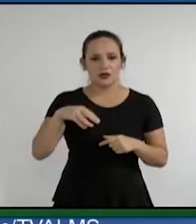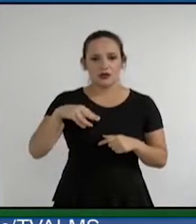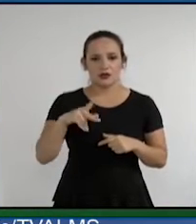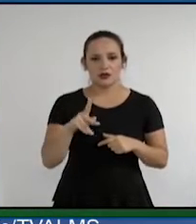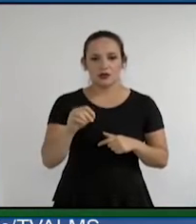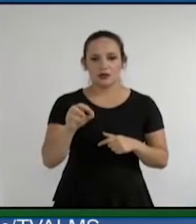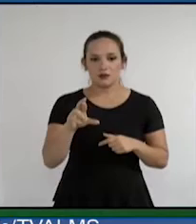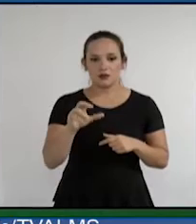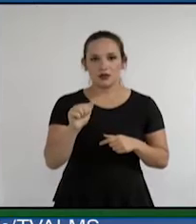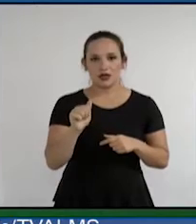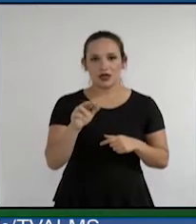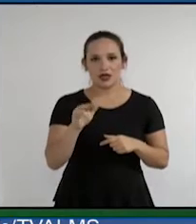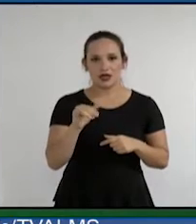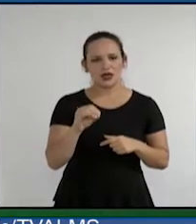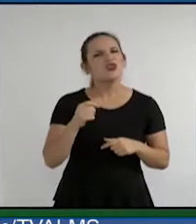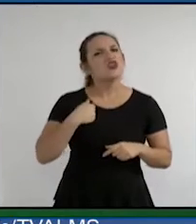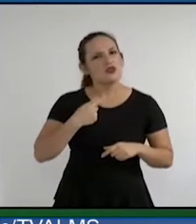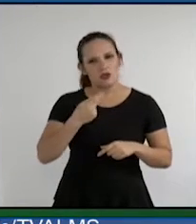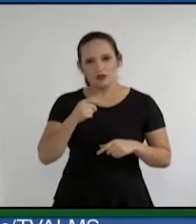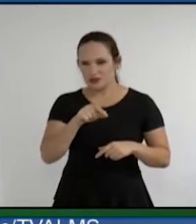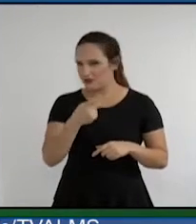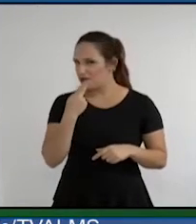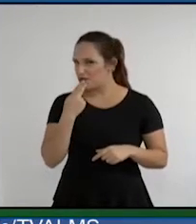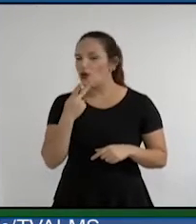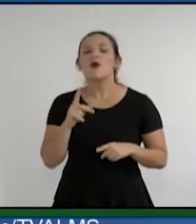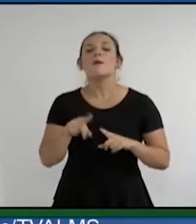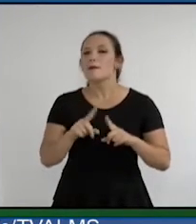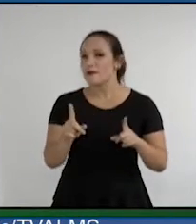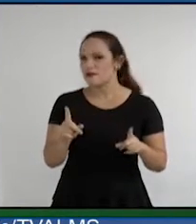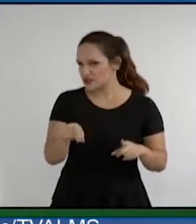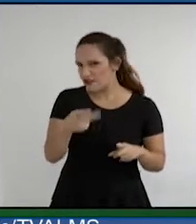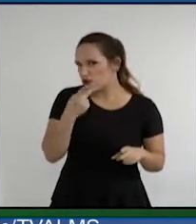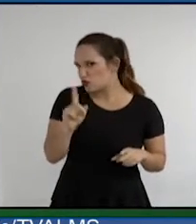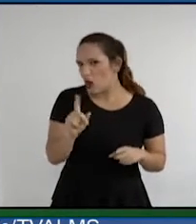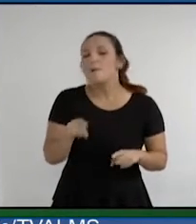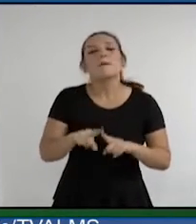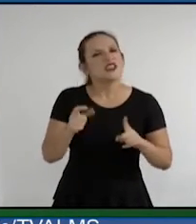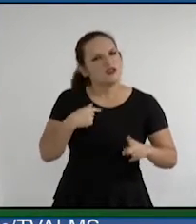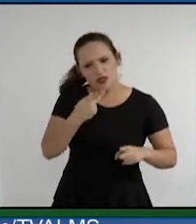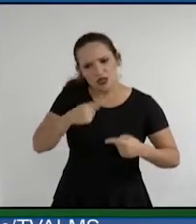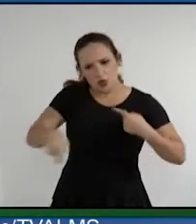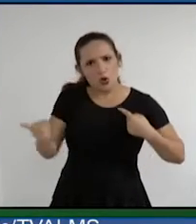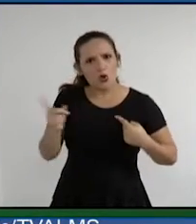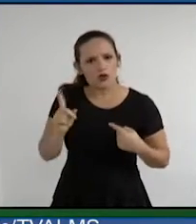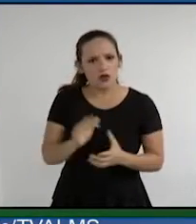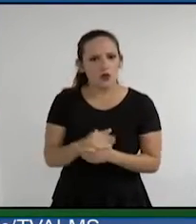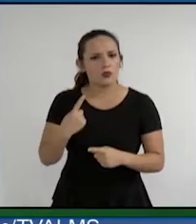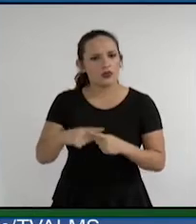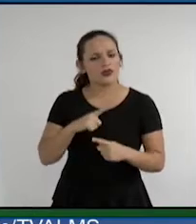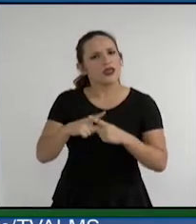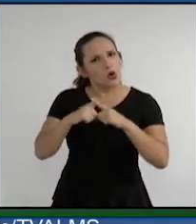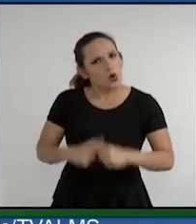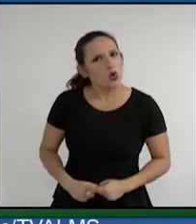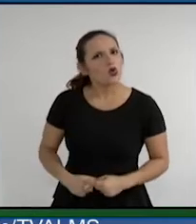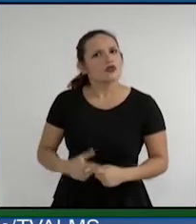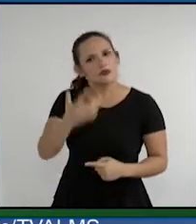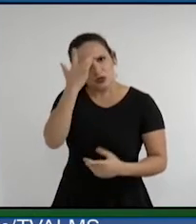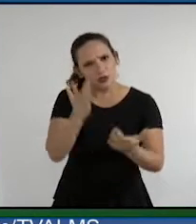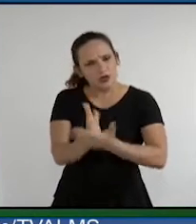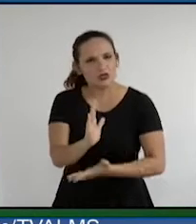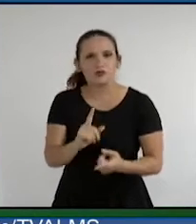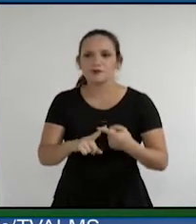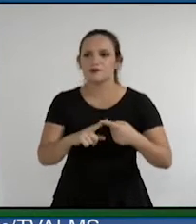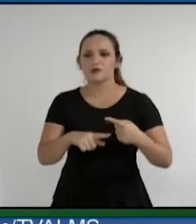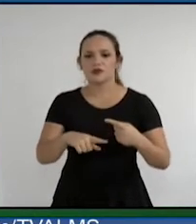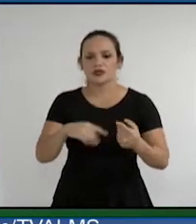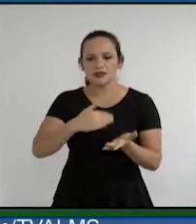Eu também votei contra. Vossa Excelência não falou aí, mas eu votei contra. Votei contra, e aqui estão os concursados da Hemorrede, da Secretaria